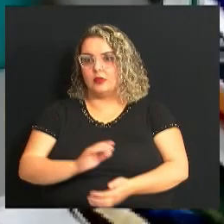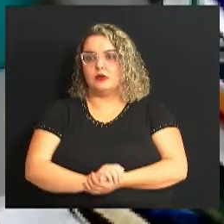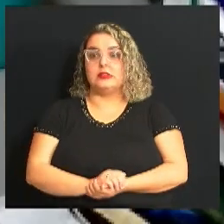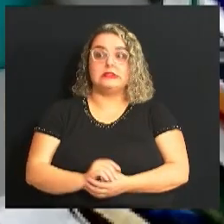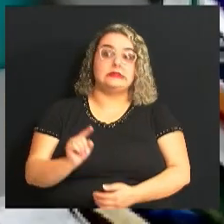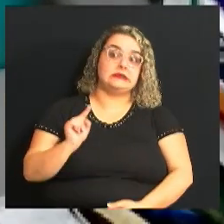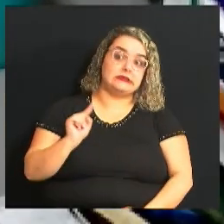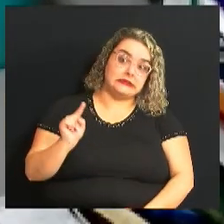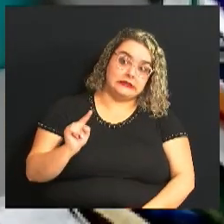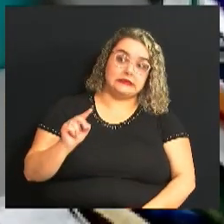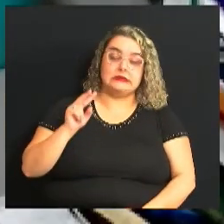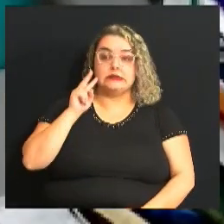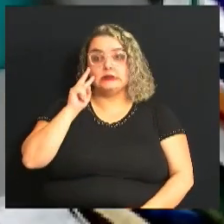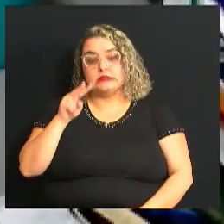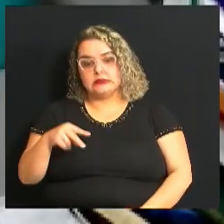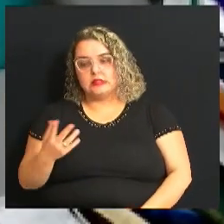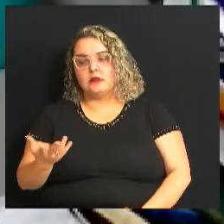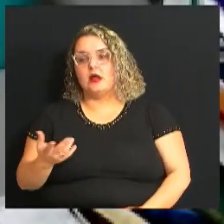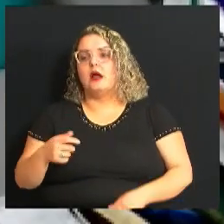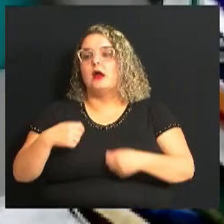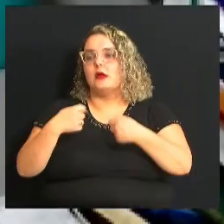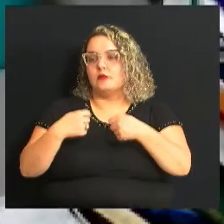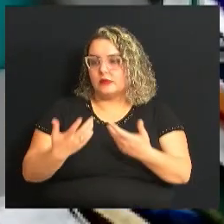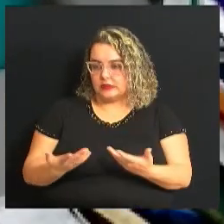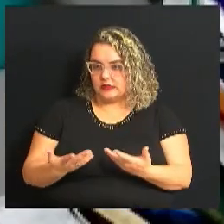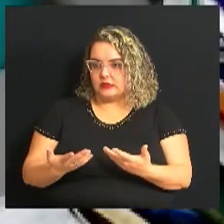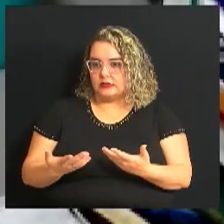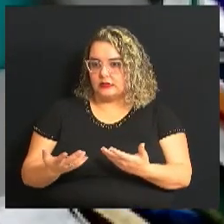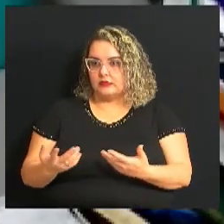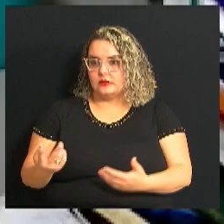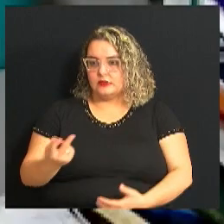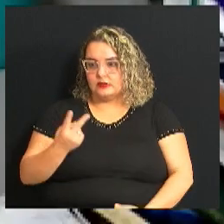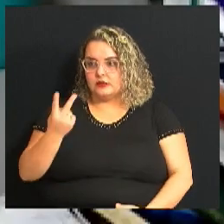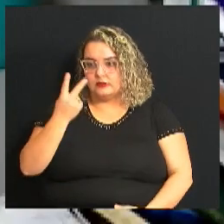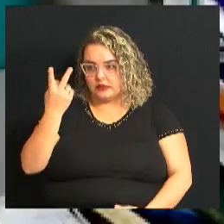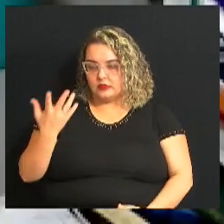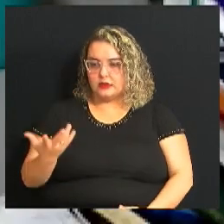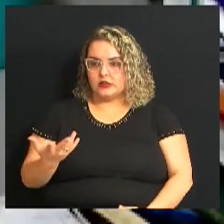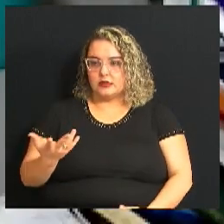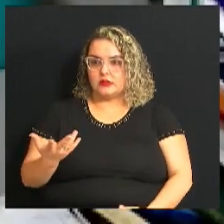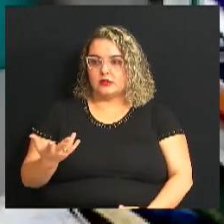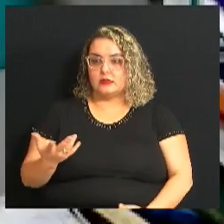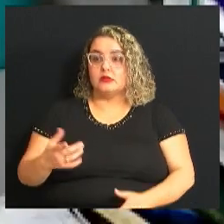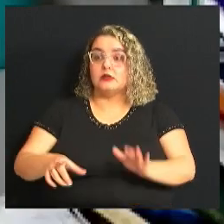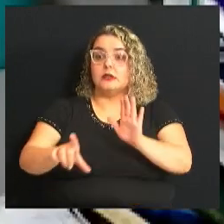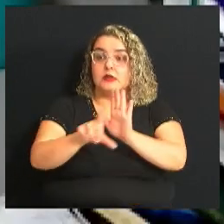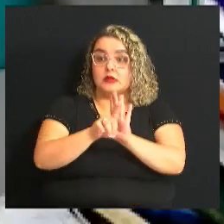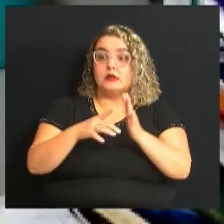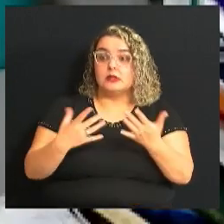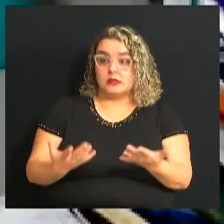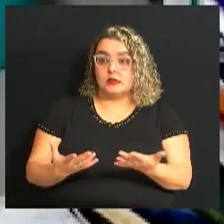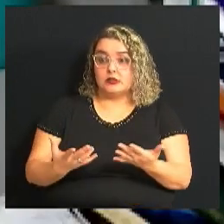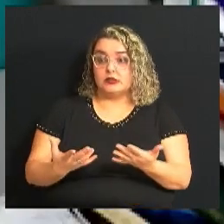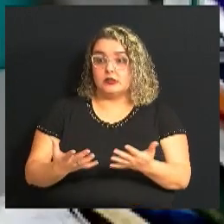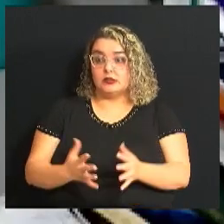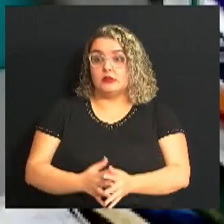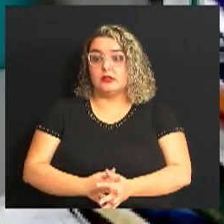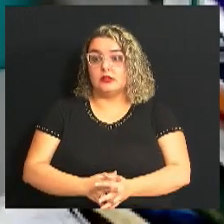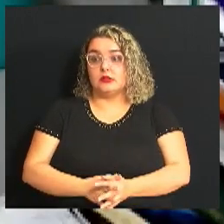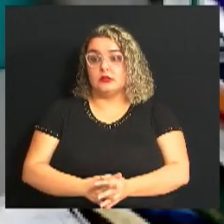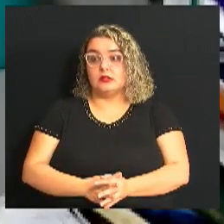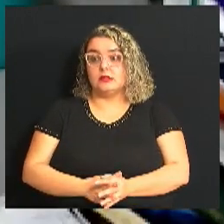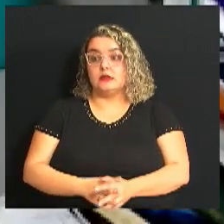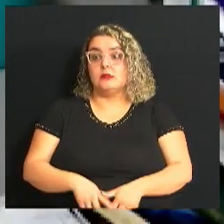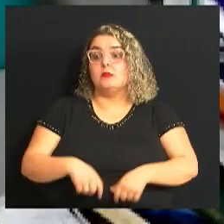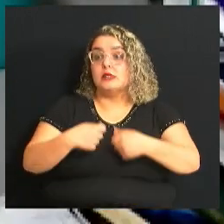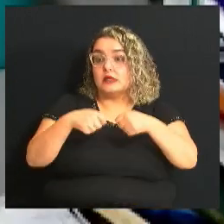Não, nesse ponto a gente precisa fazer a devida valoração. A legislação trazia como necessidade